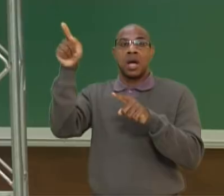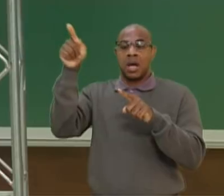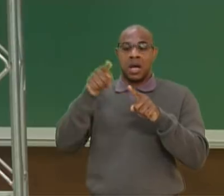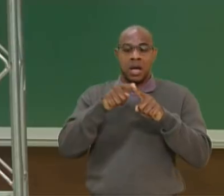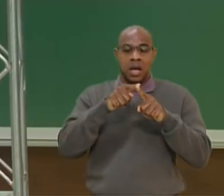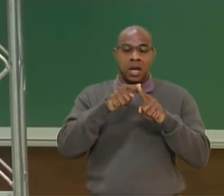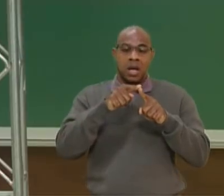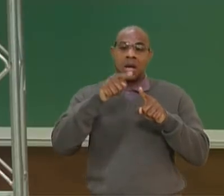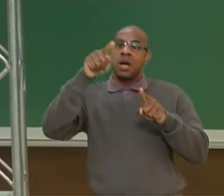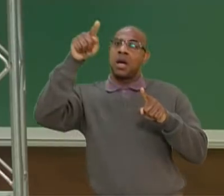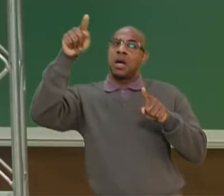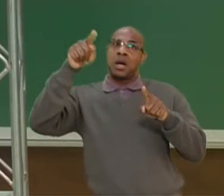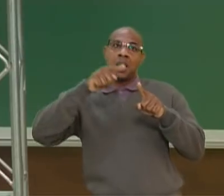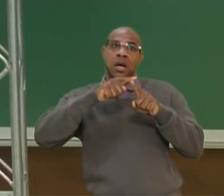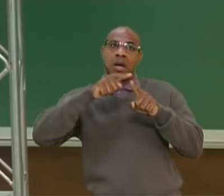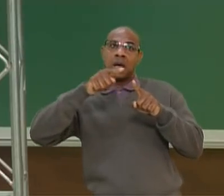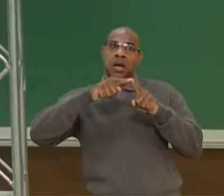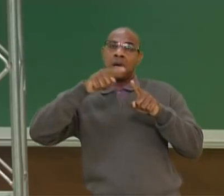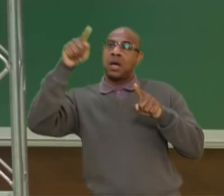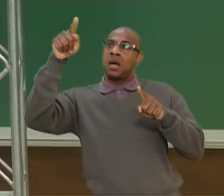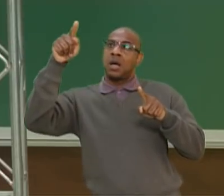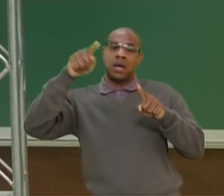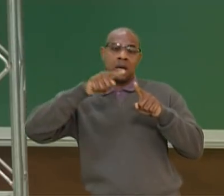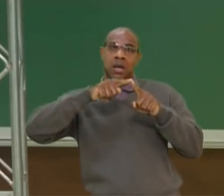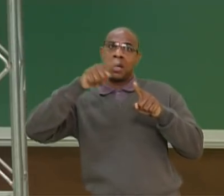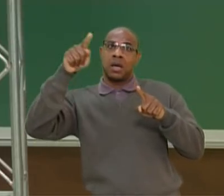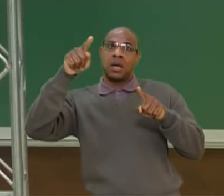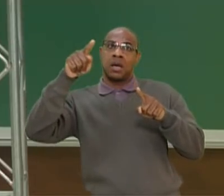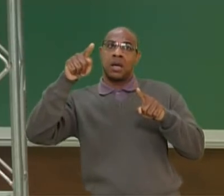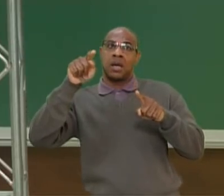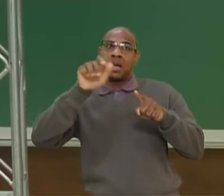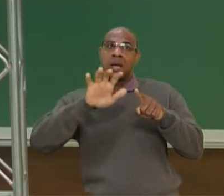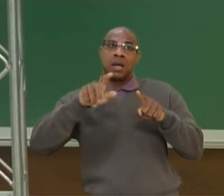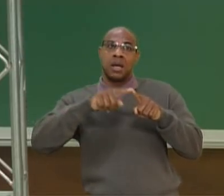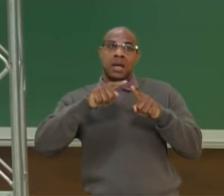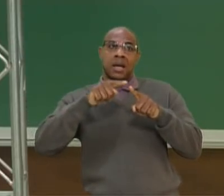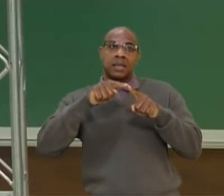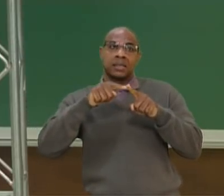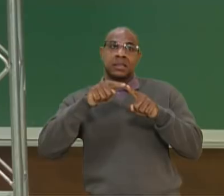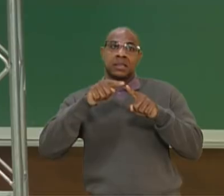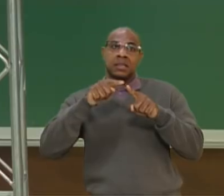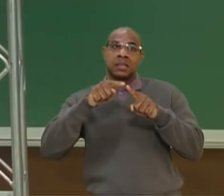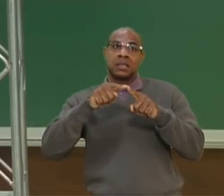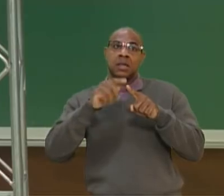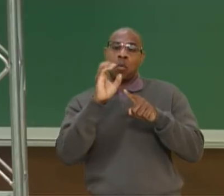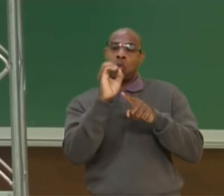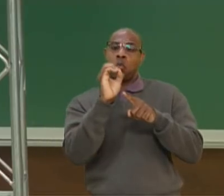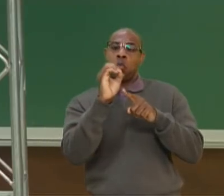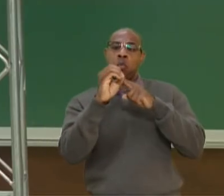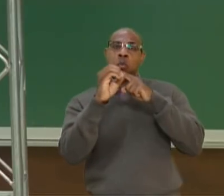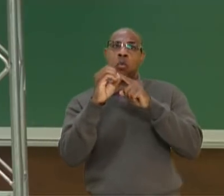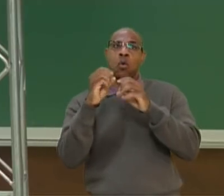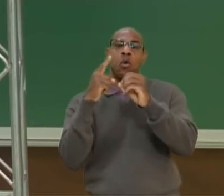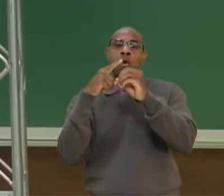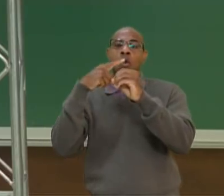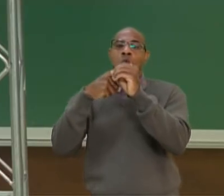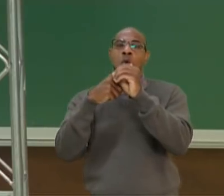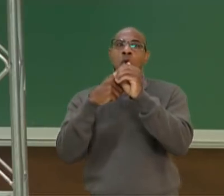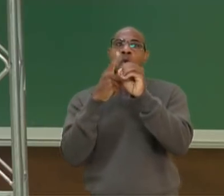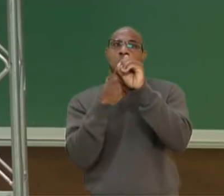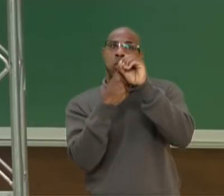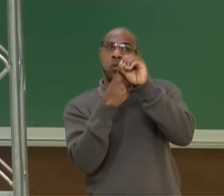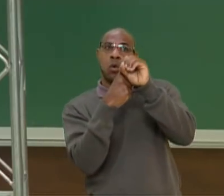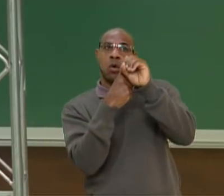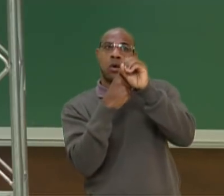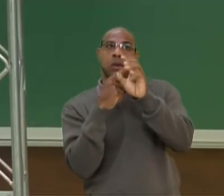um triângulo retângulo. Se eu quero saber este ângulo θ aqui, ó, porque ele caminhou aqui no meu